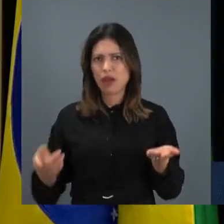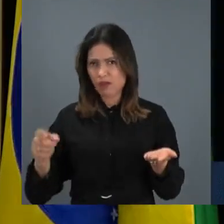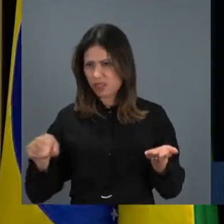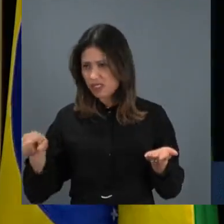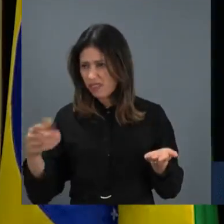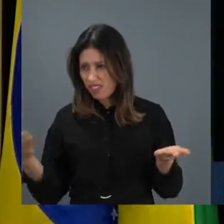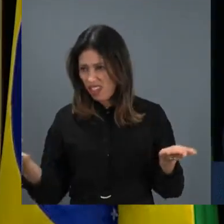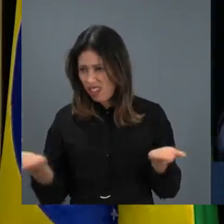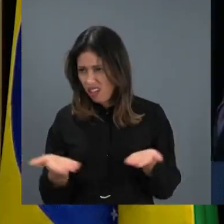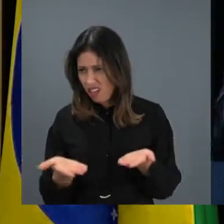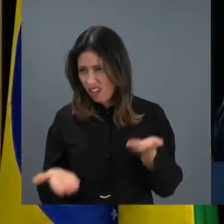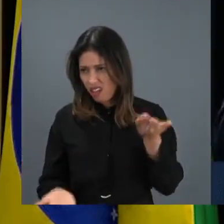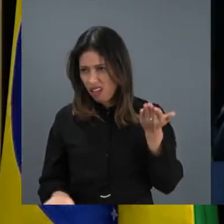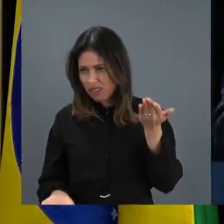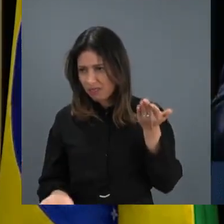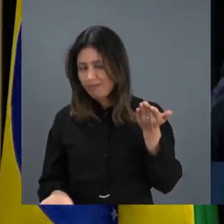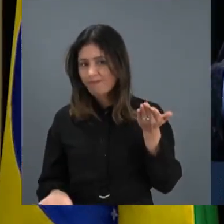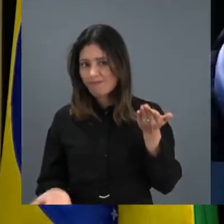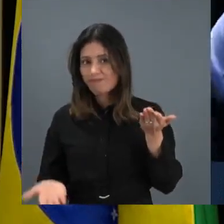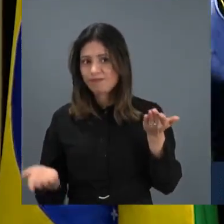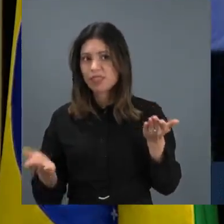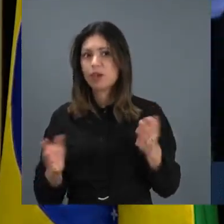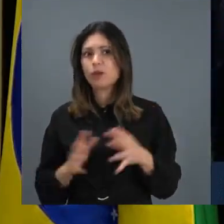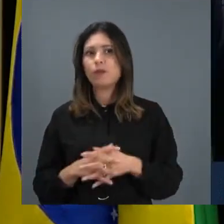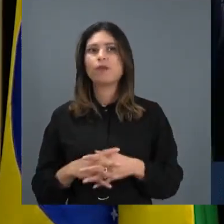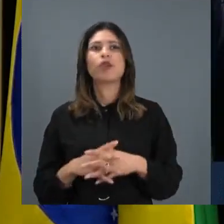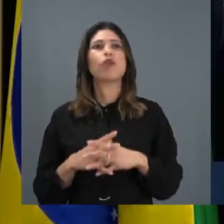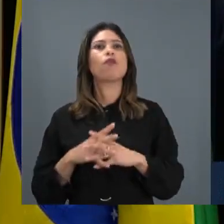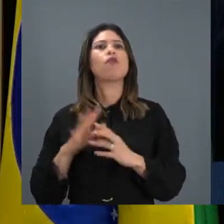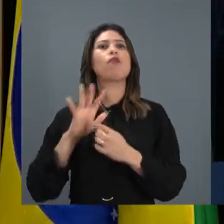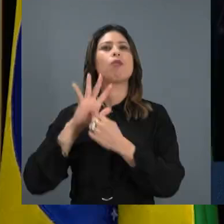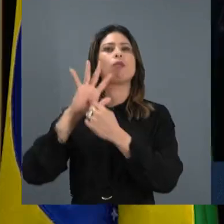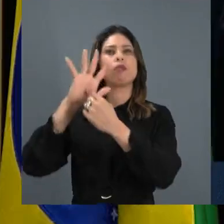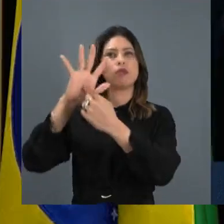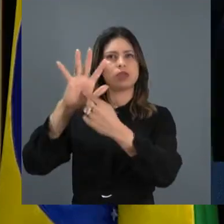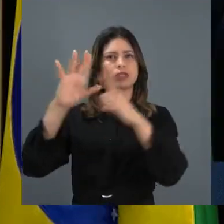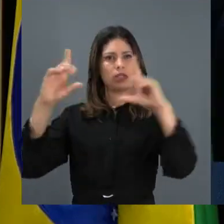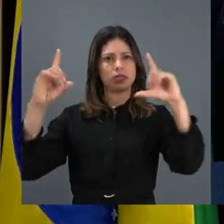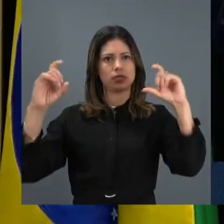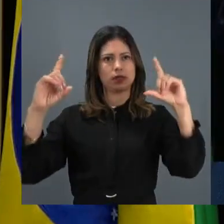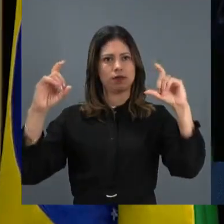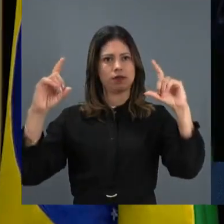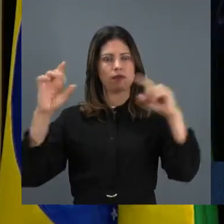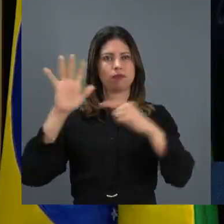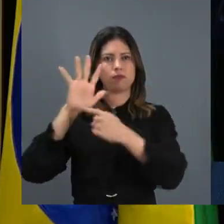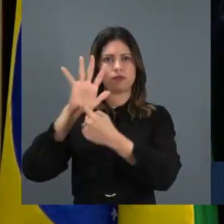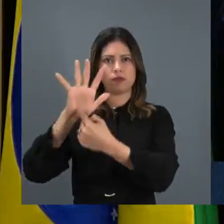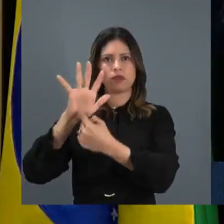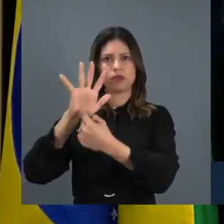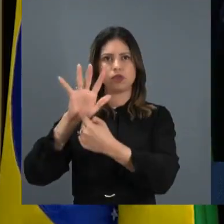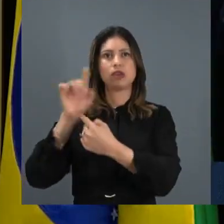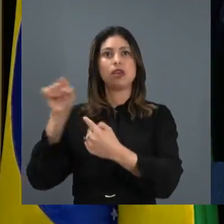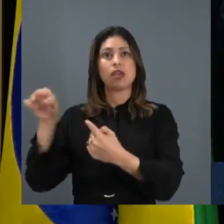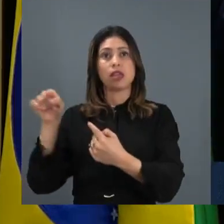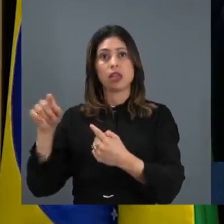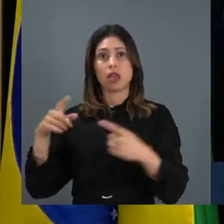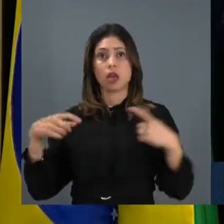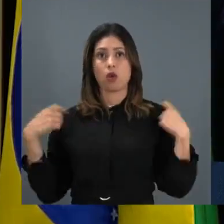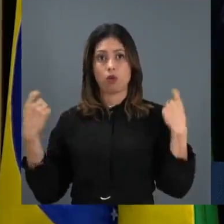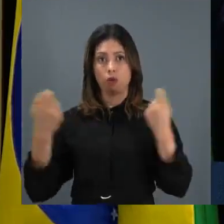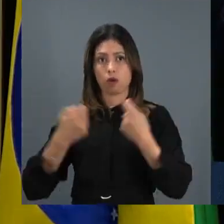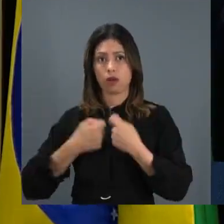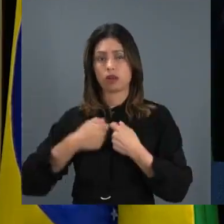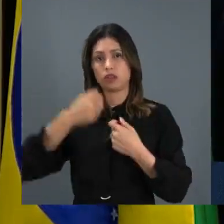assim? Eu termino com essa foto que Moraes também mantém. Uma